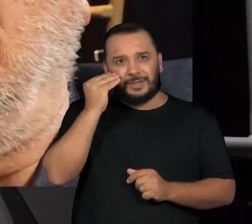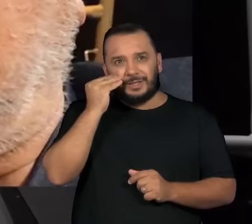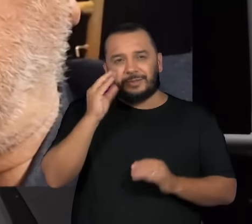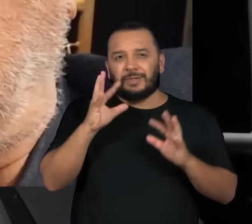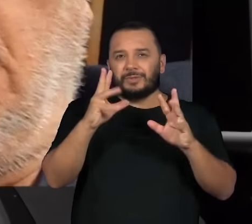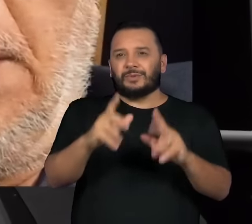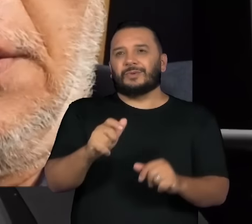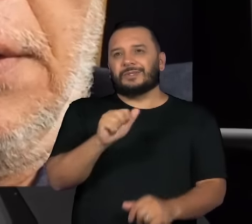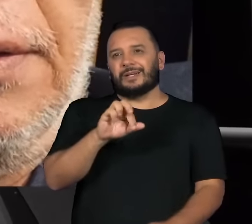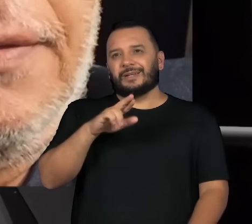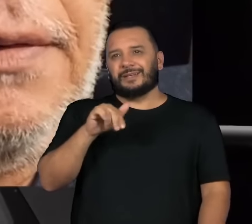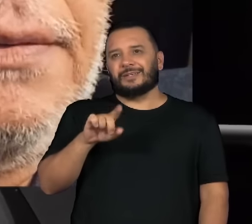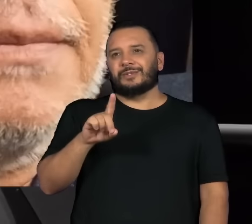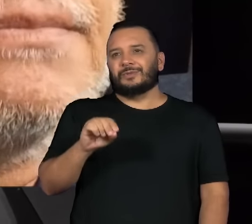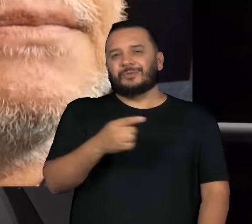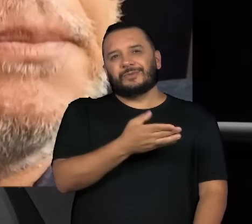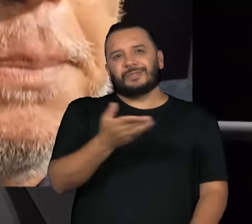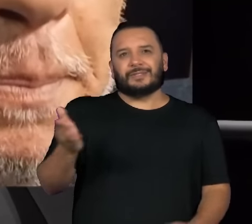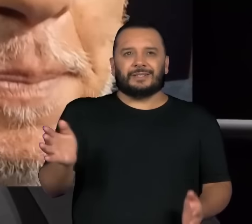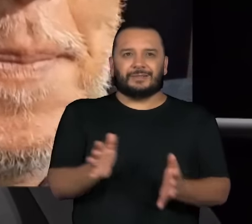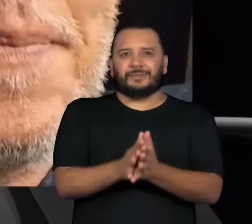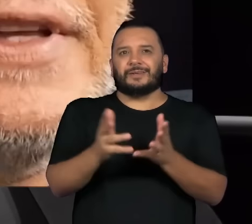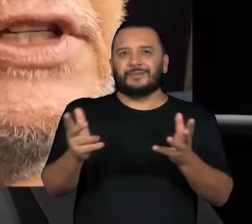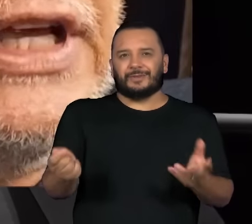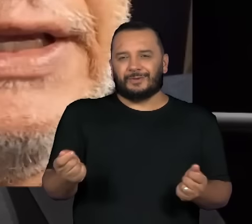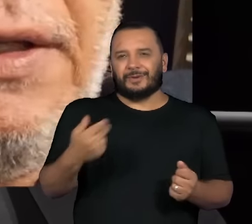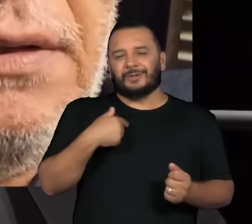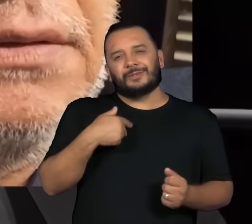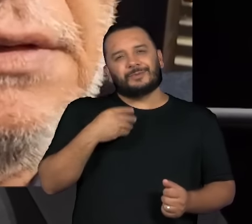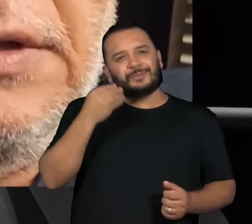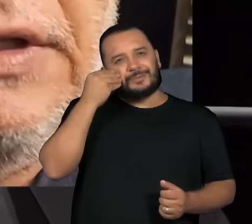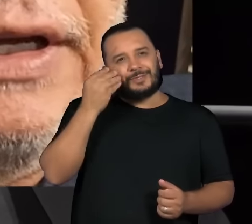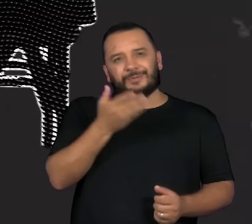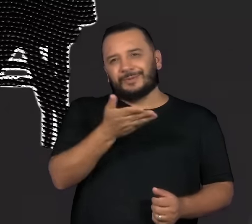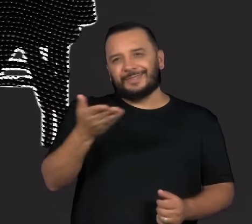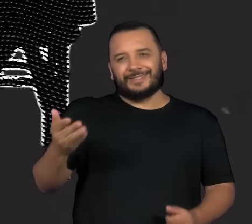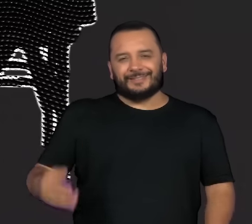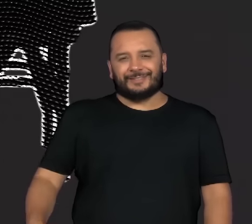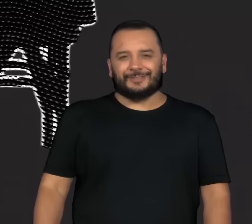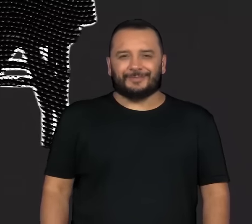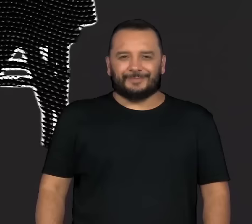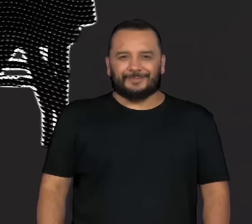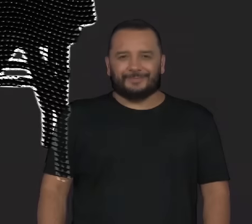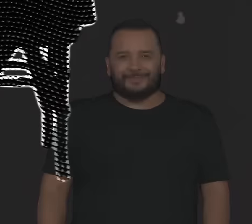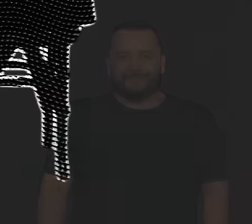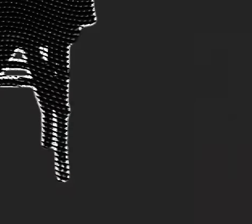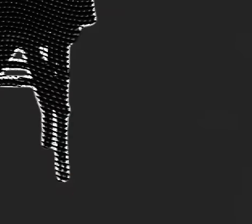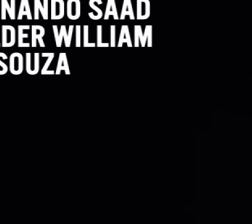os Arlinders. Vocês são maravilhosos. Um cheiro no coração de vocês.